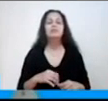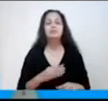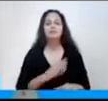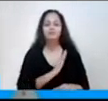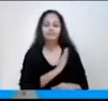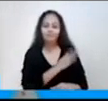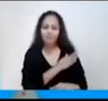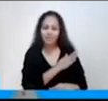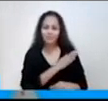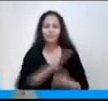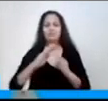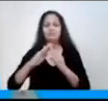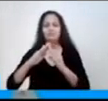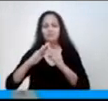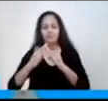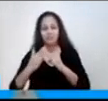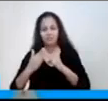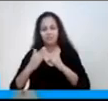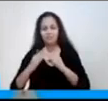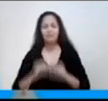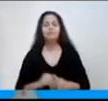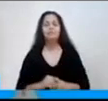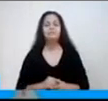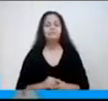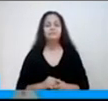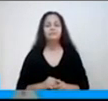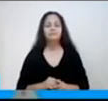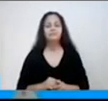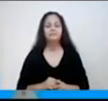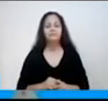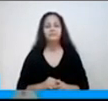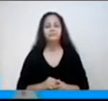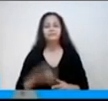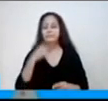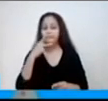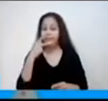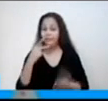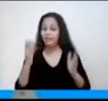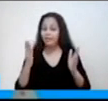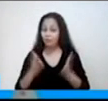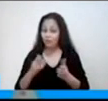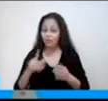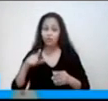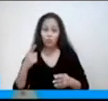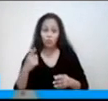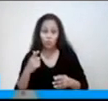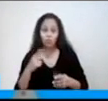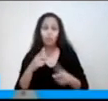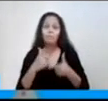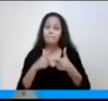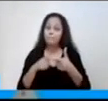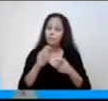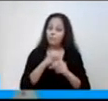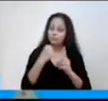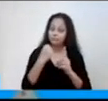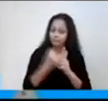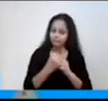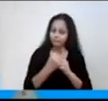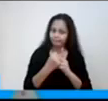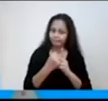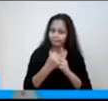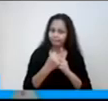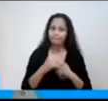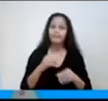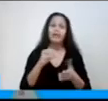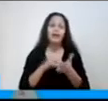e favelas, diretamente relacionado a isso. Vamos falar agora de um outro problema social do mundo urbano,